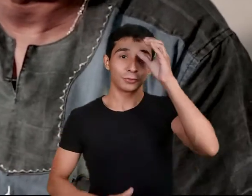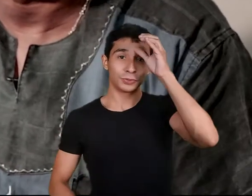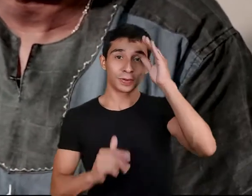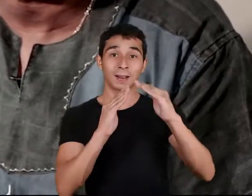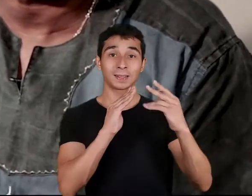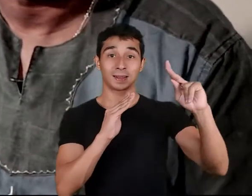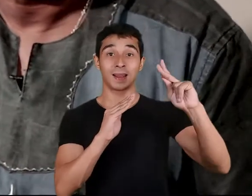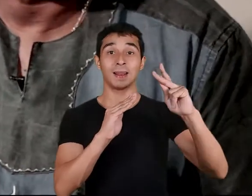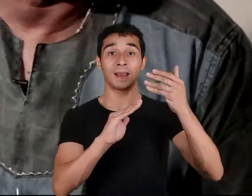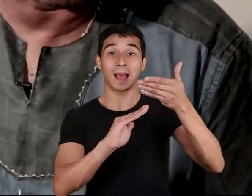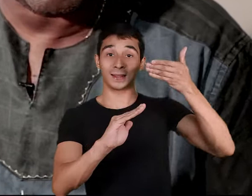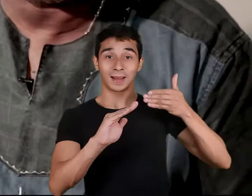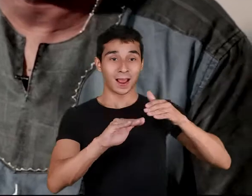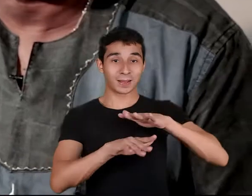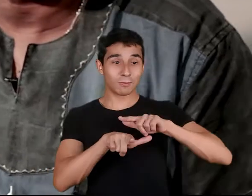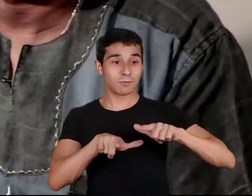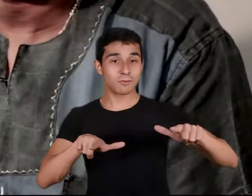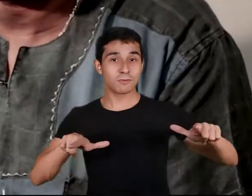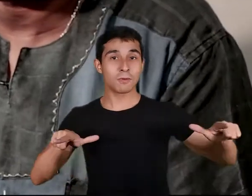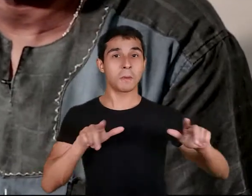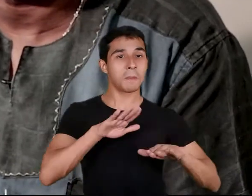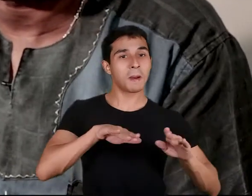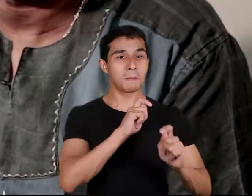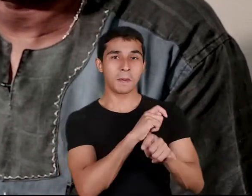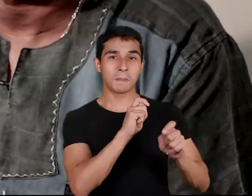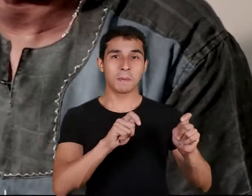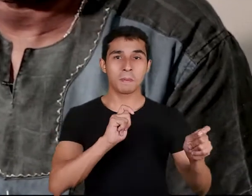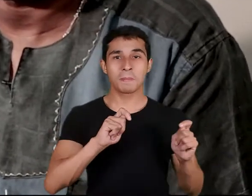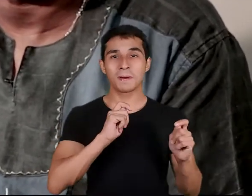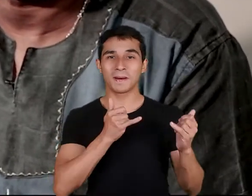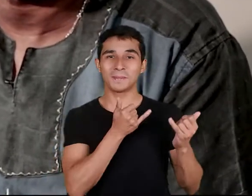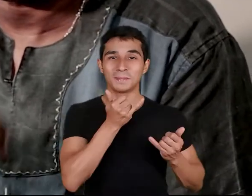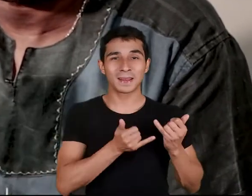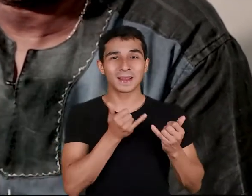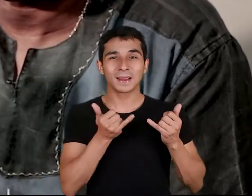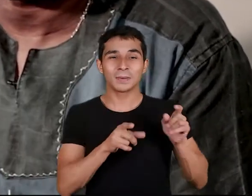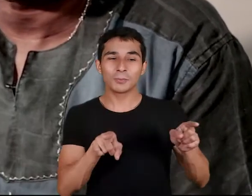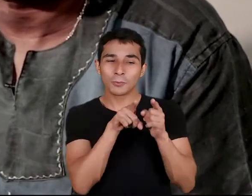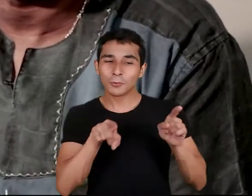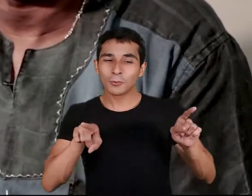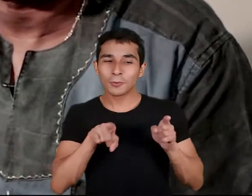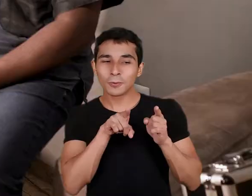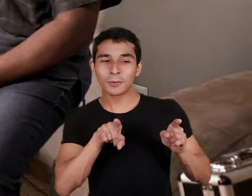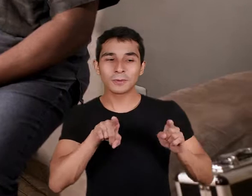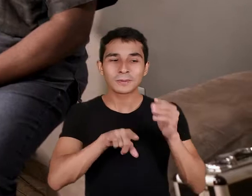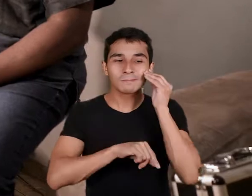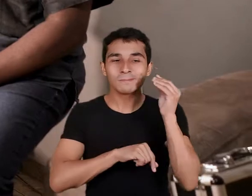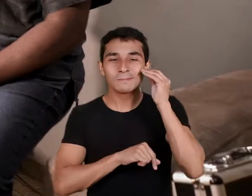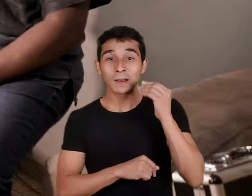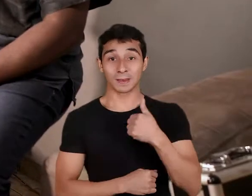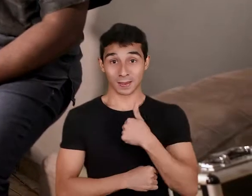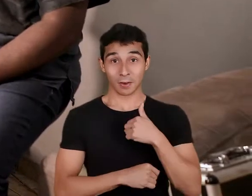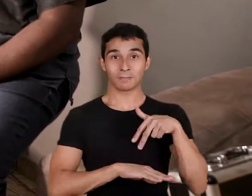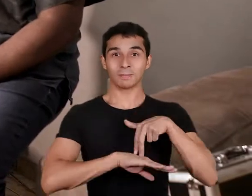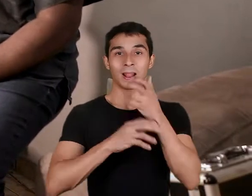uma bateria e celebrar, tal, e a pra gente ficava ali brincando fortalecer, já, né? E eu sempre ali pra cantando. Não tinha purificar,